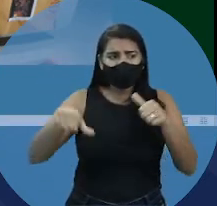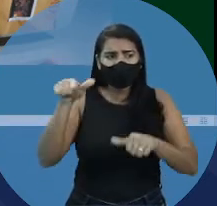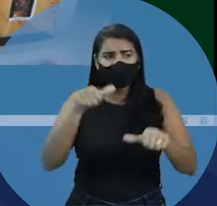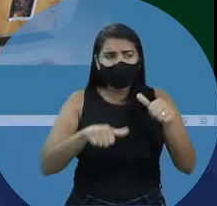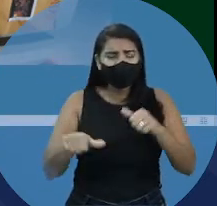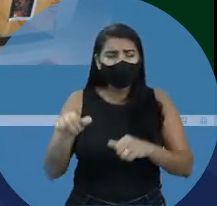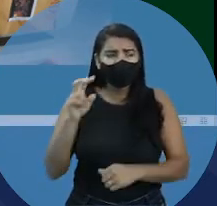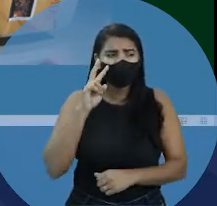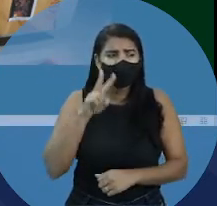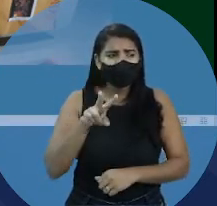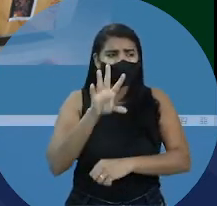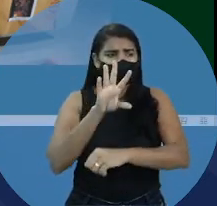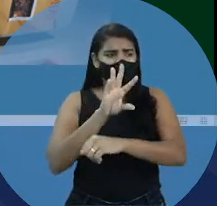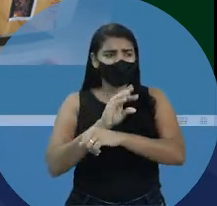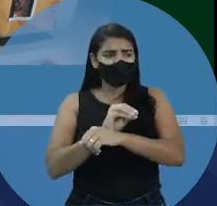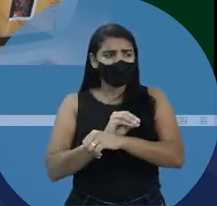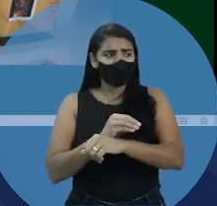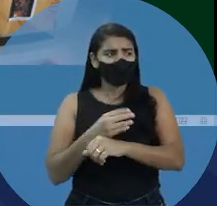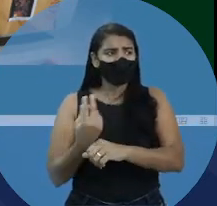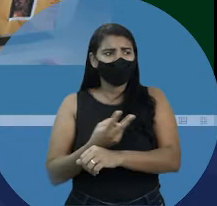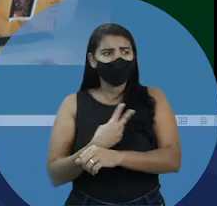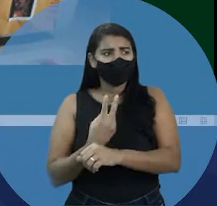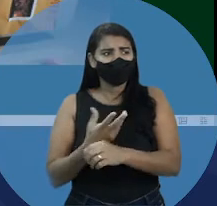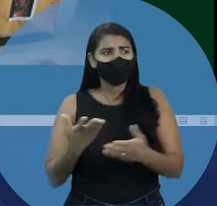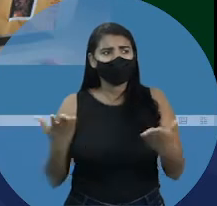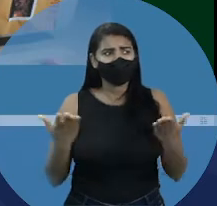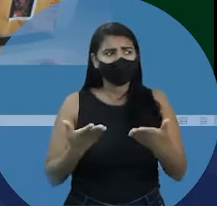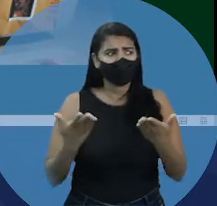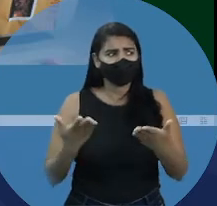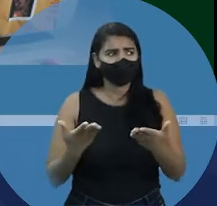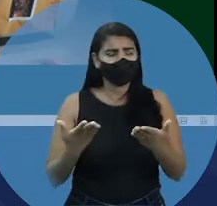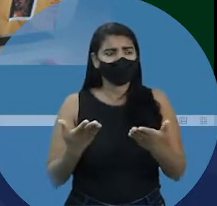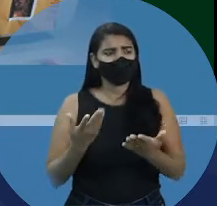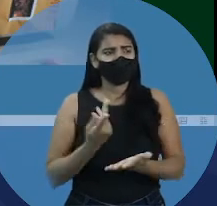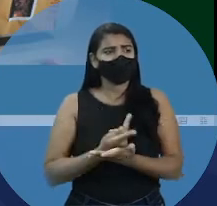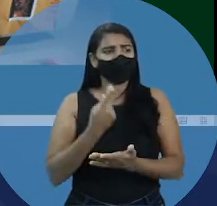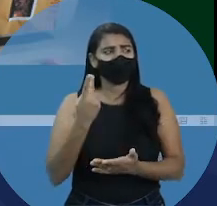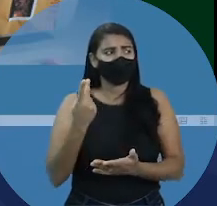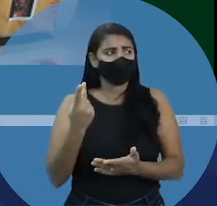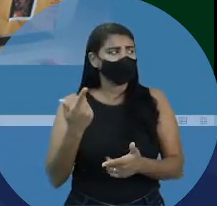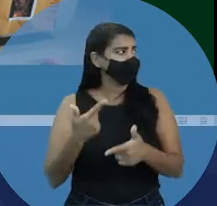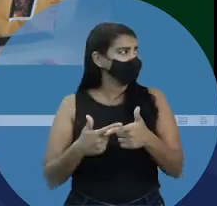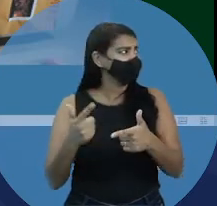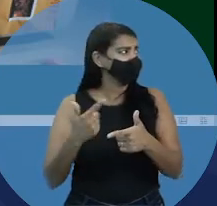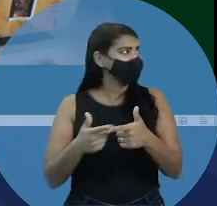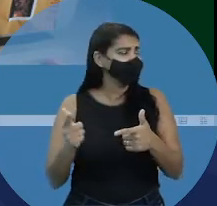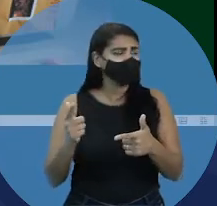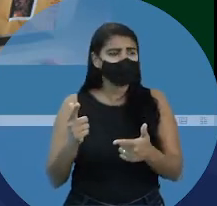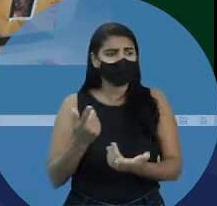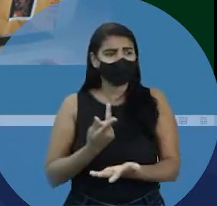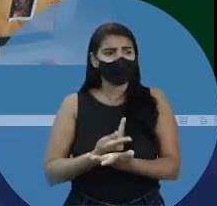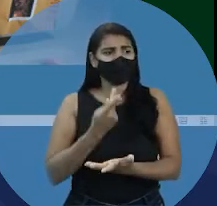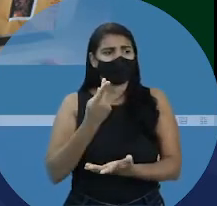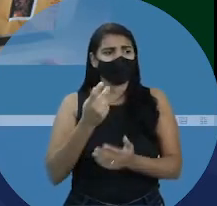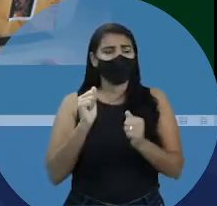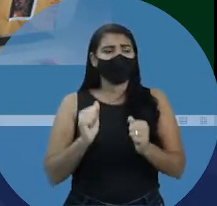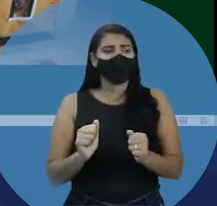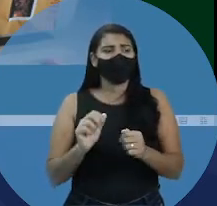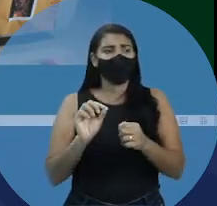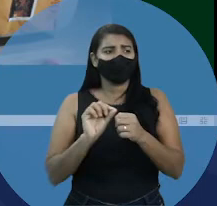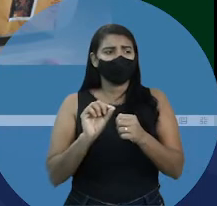minuciosamente as imagens, procurando quais eram os problemas, quais impactos causavam, o que poderia ser